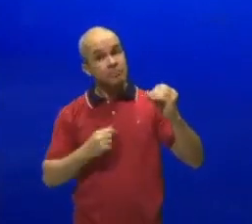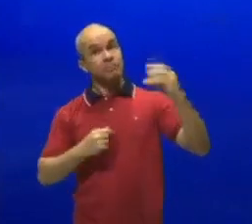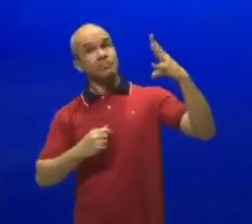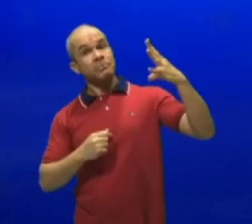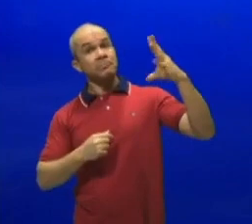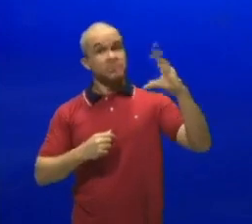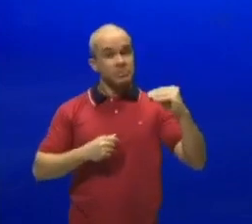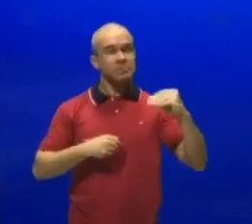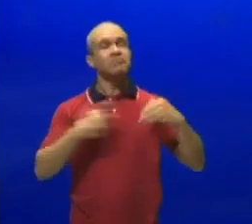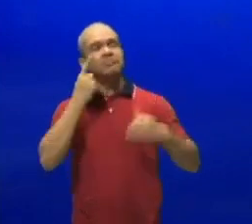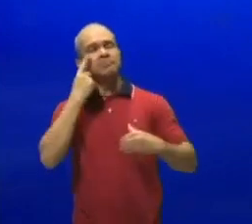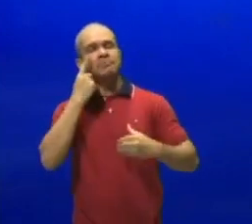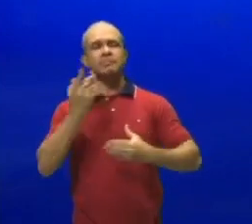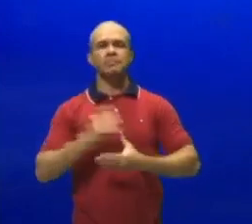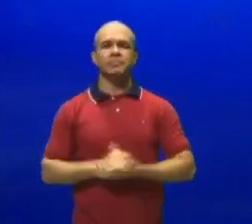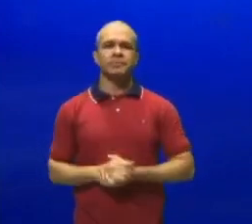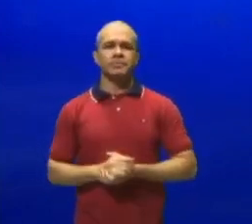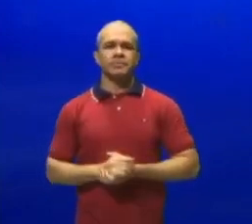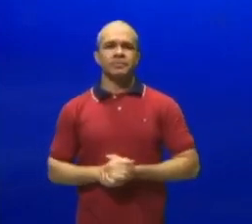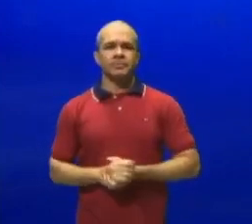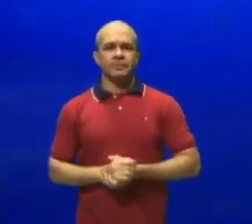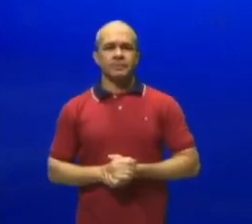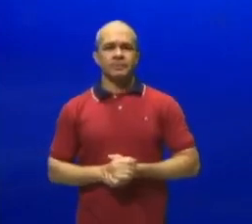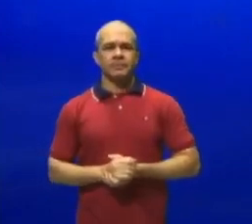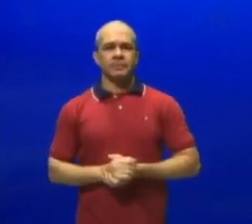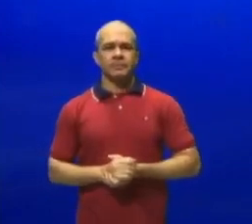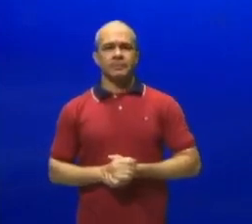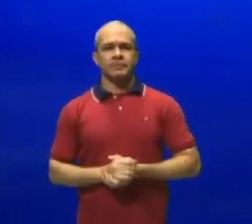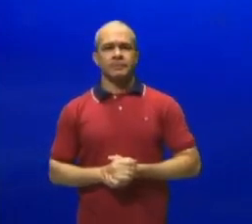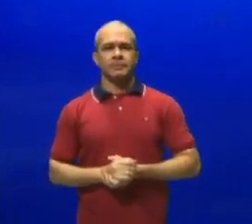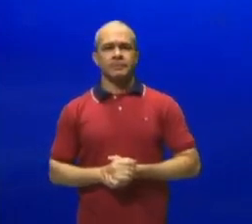vai acender. Então, vamos lá.